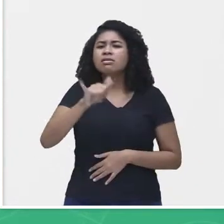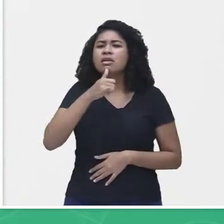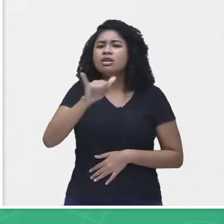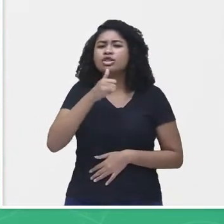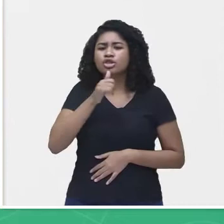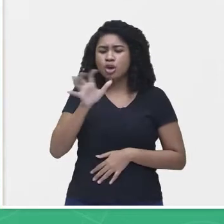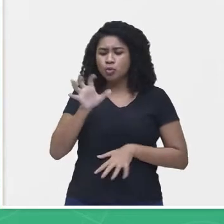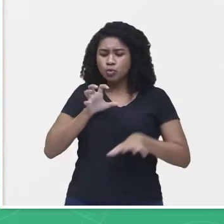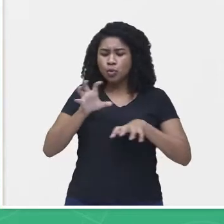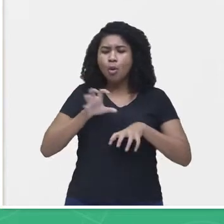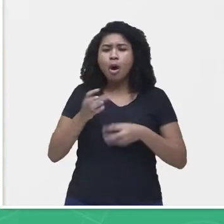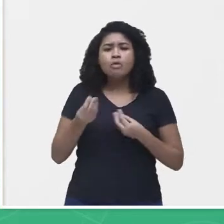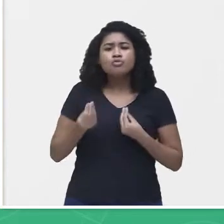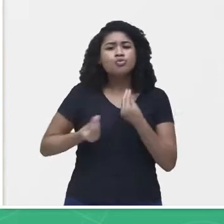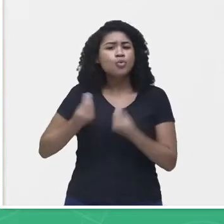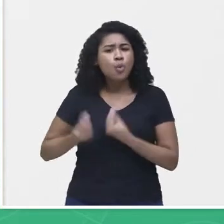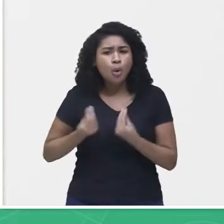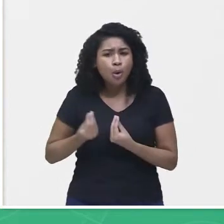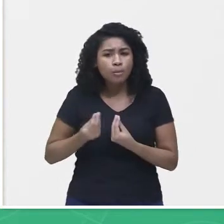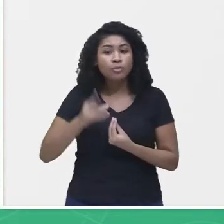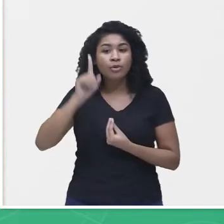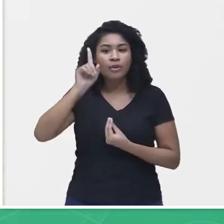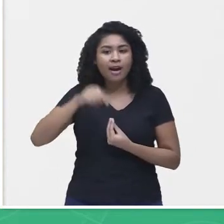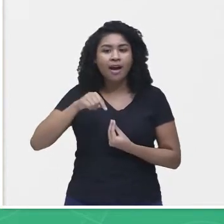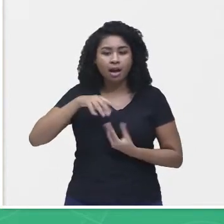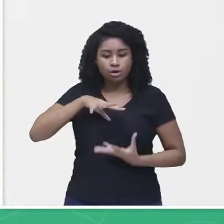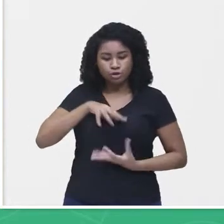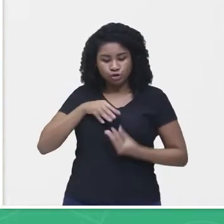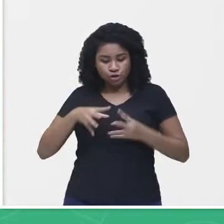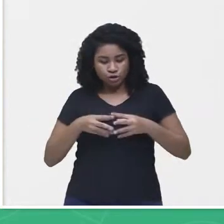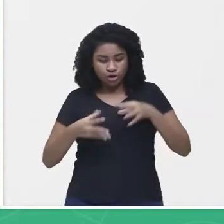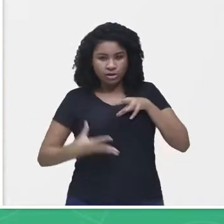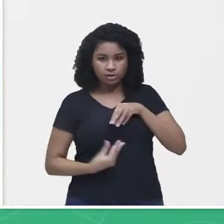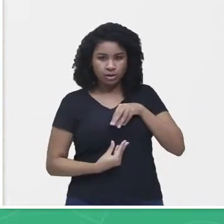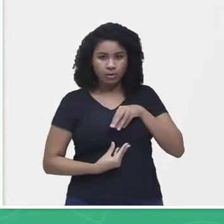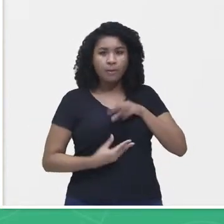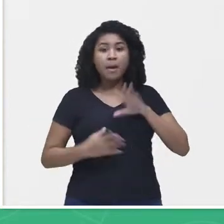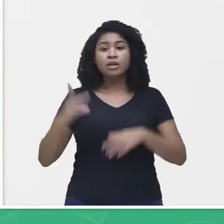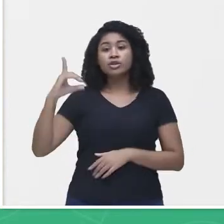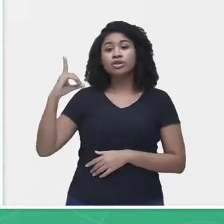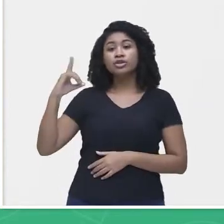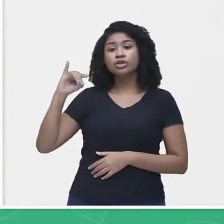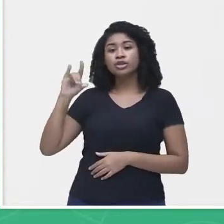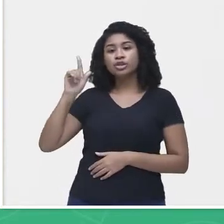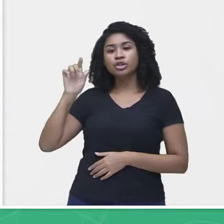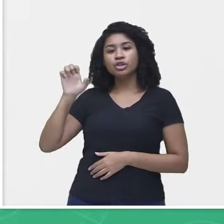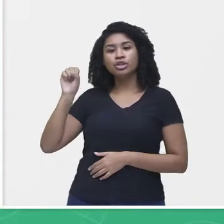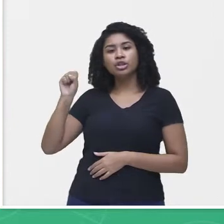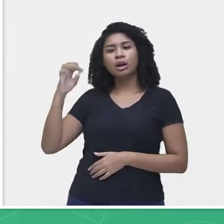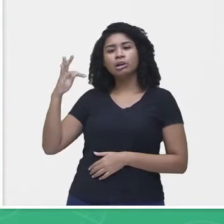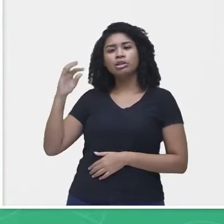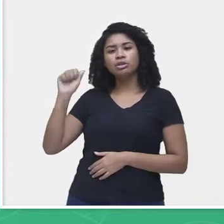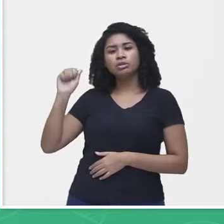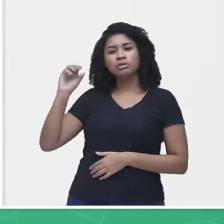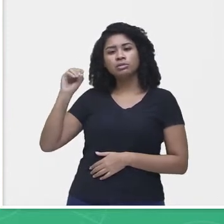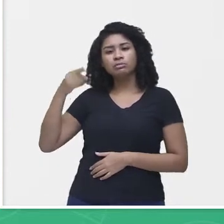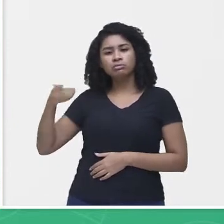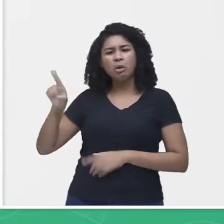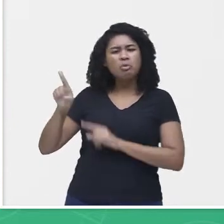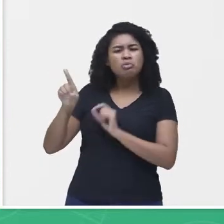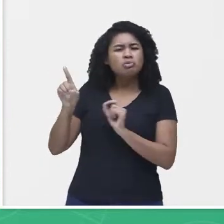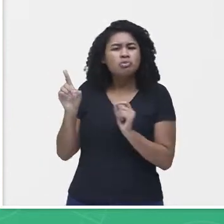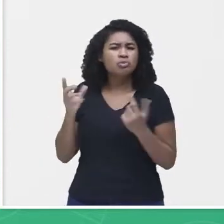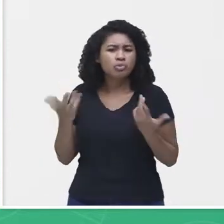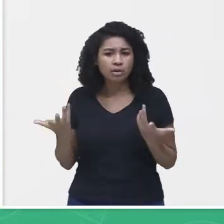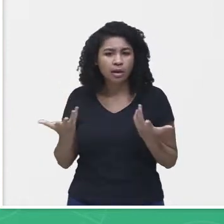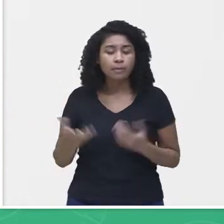da digestão. Então, vamos ver aí, ó, o que é digestão. Então, digestão é a